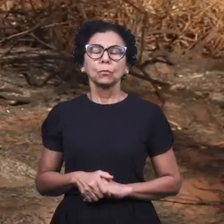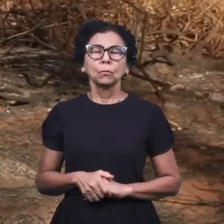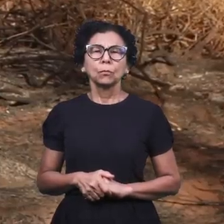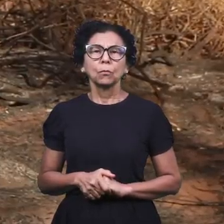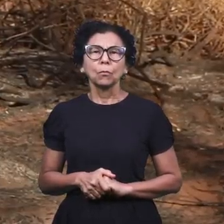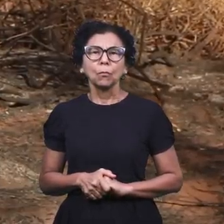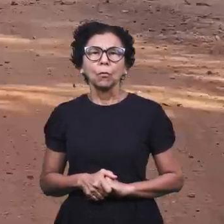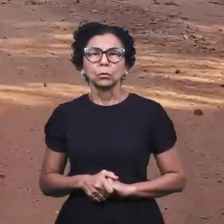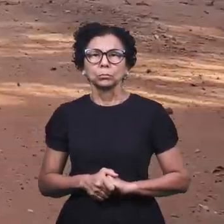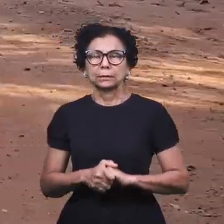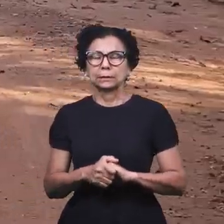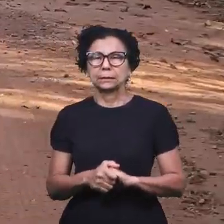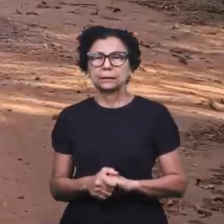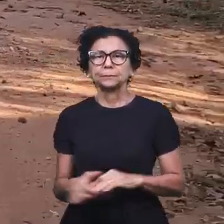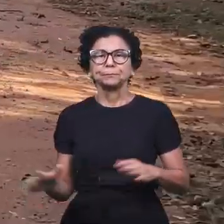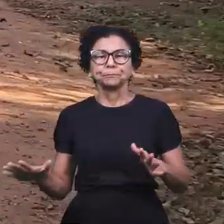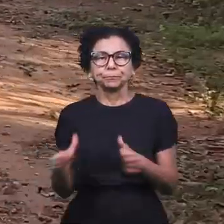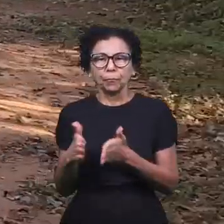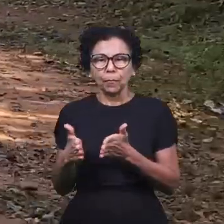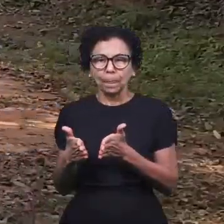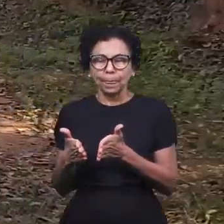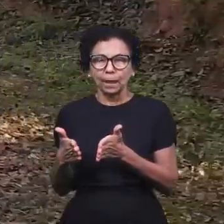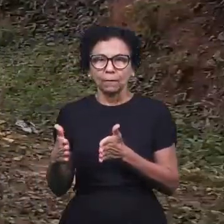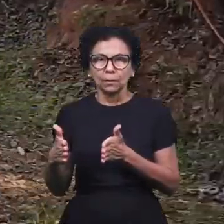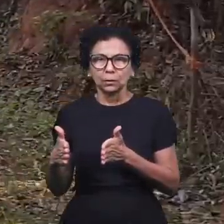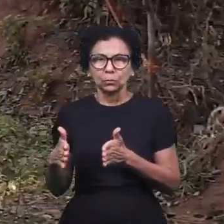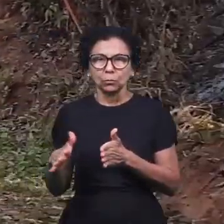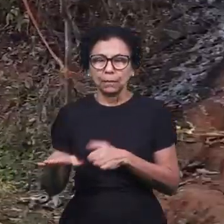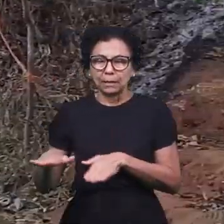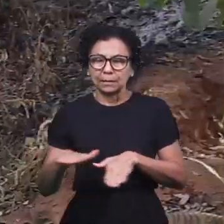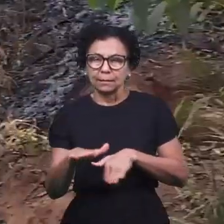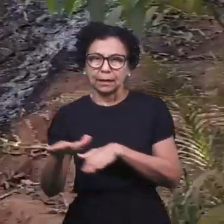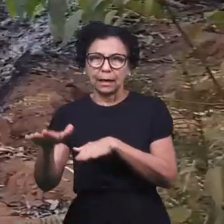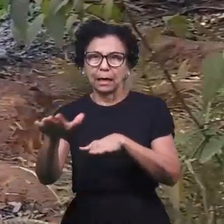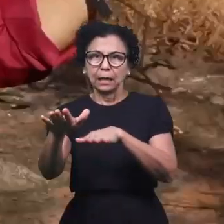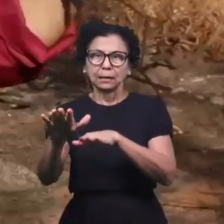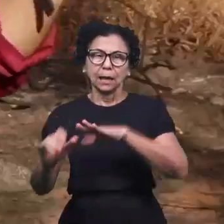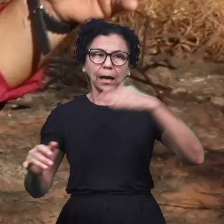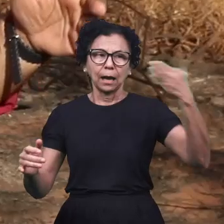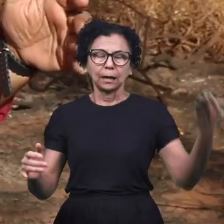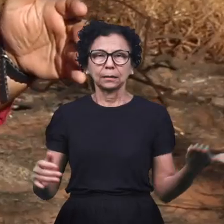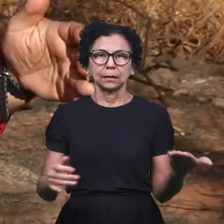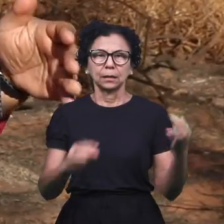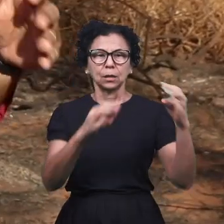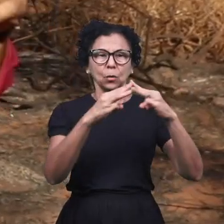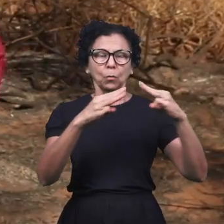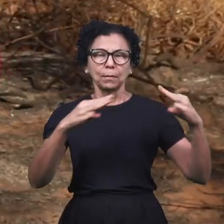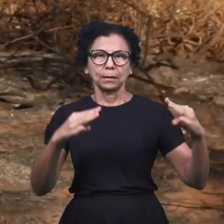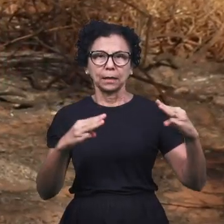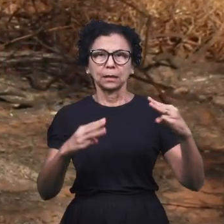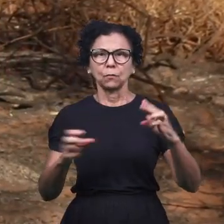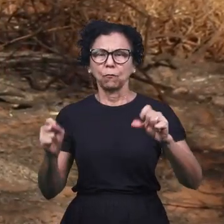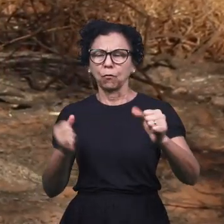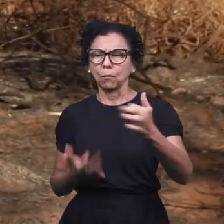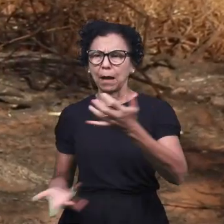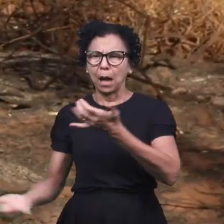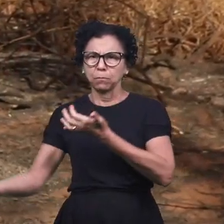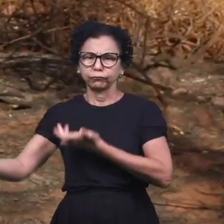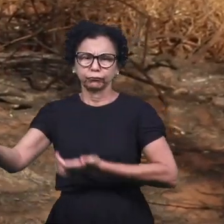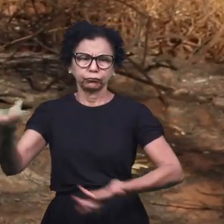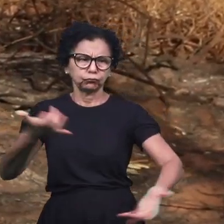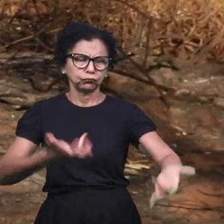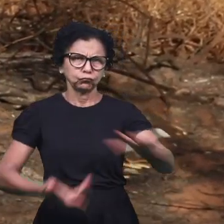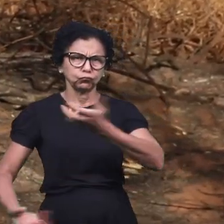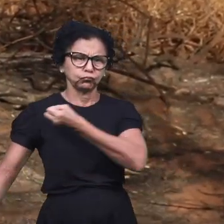chamas atravessaram a estrada para dentro da área do Manaim e a Brigada do Manaim estava já preparada com